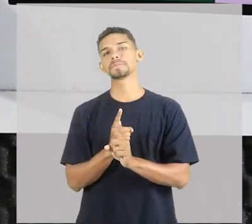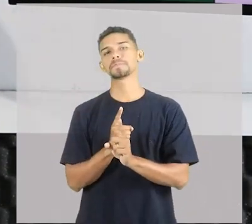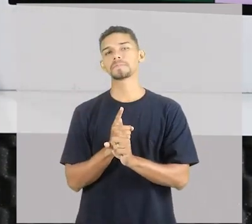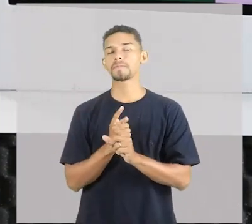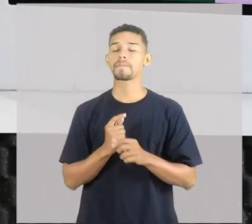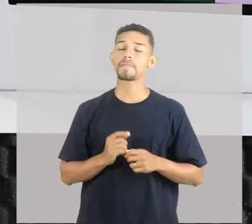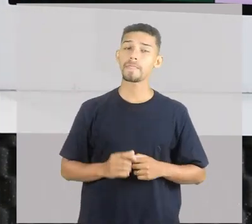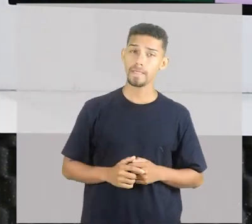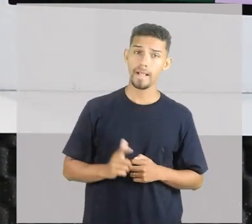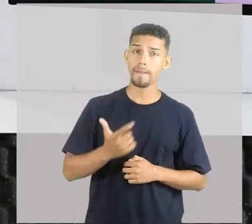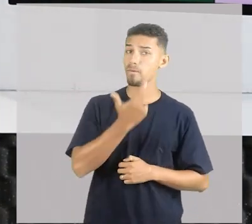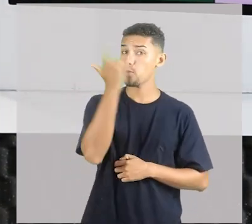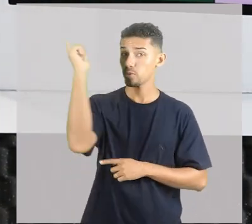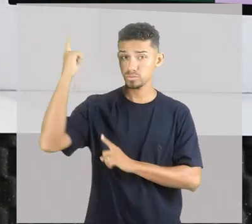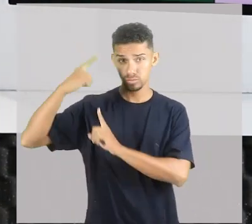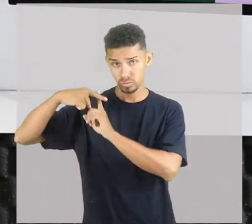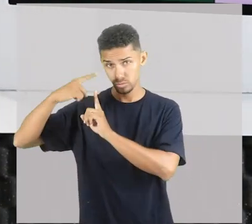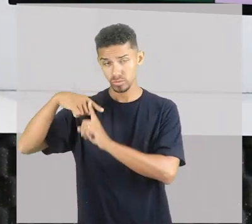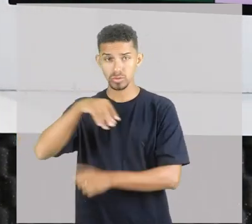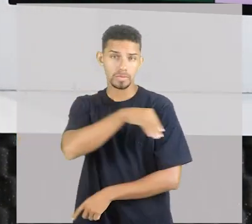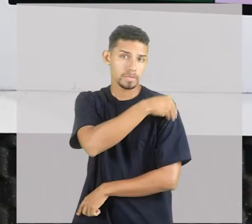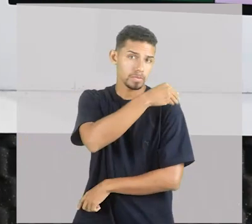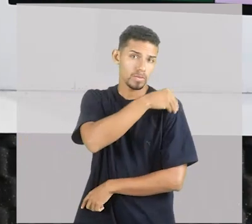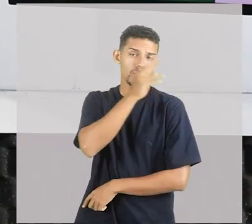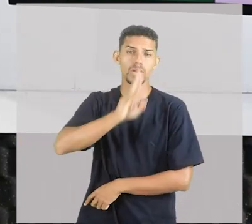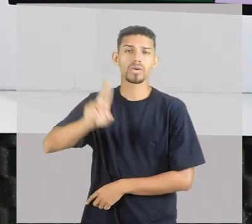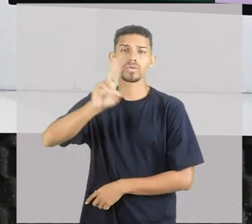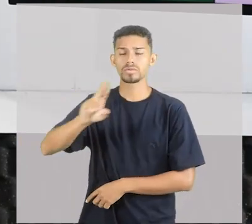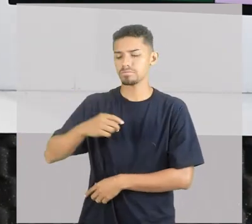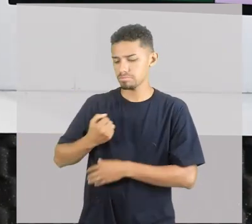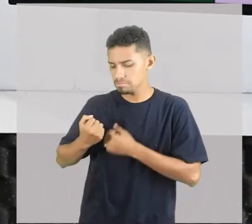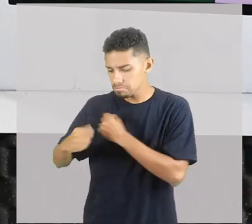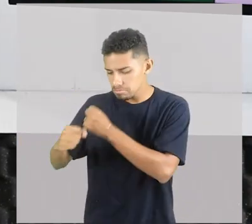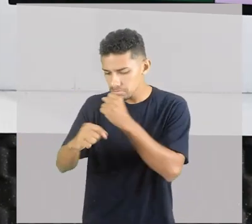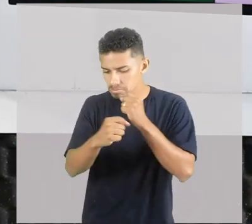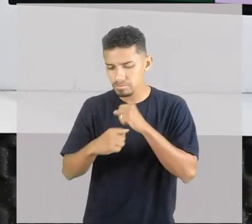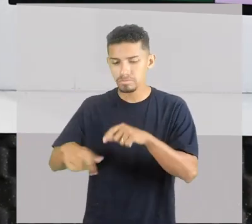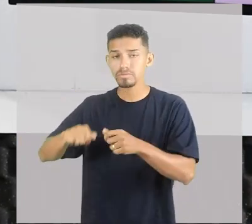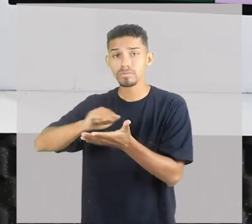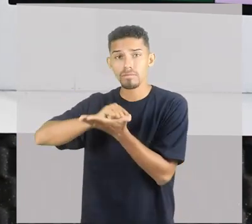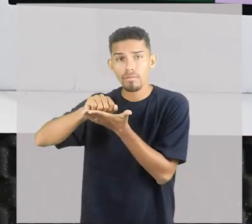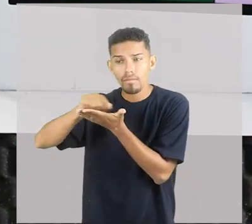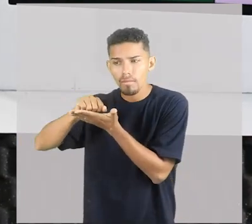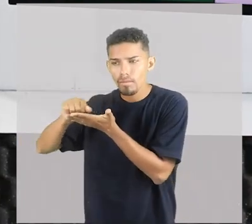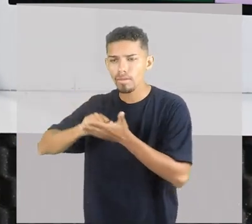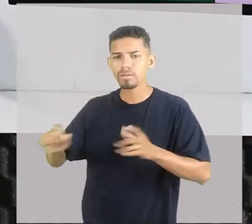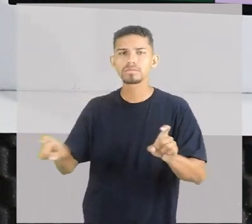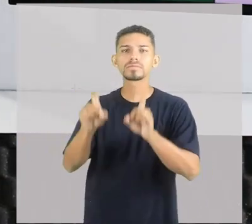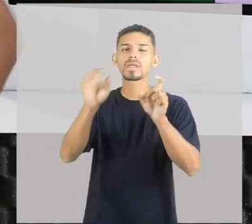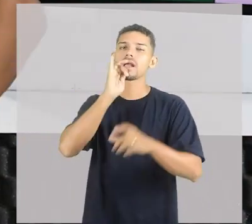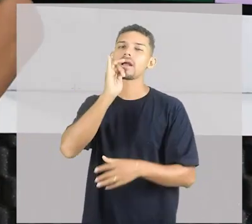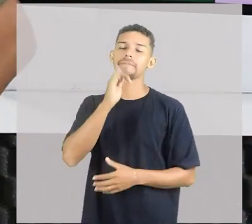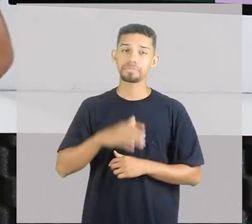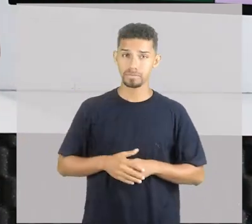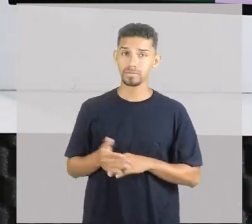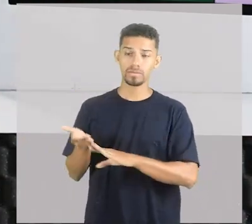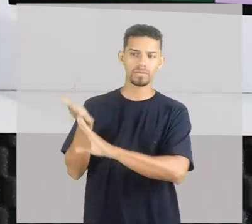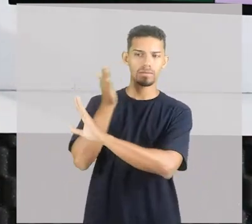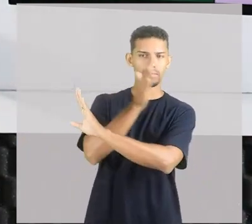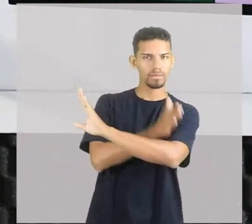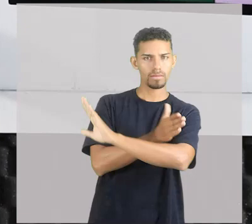Existe outro tipo de álcool, por exemplo, que a gente utiliza em limpezas de materiais eletrônicos. Agora, durante a pandemia, era muito comum